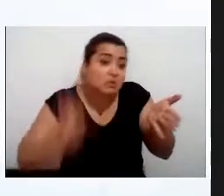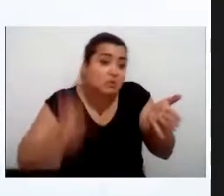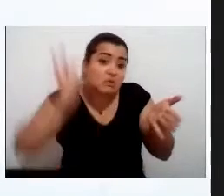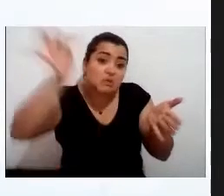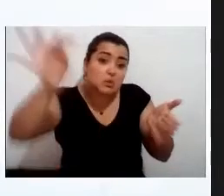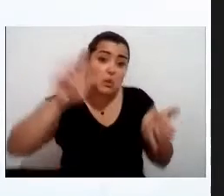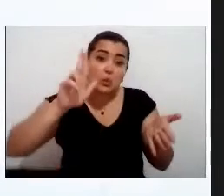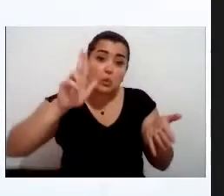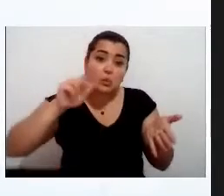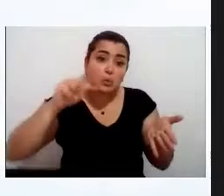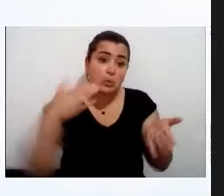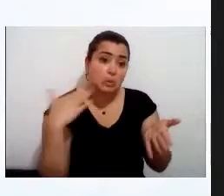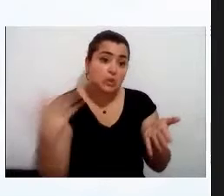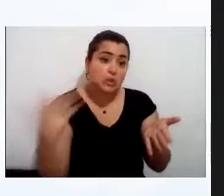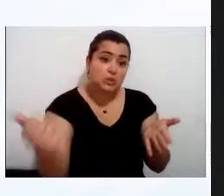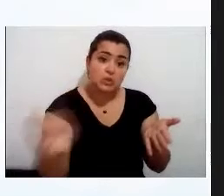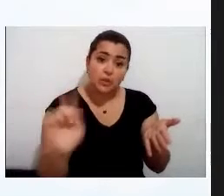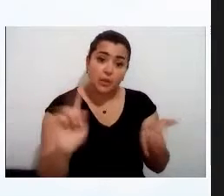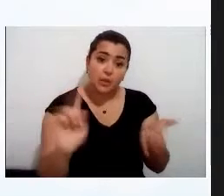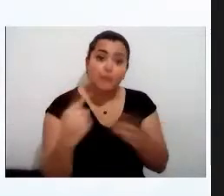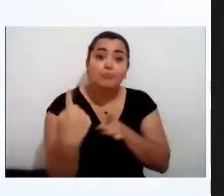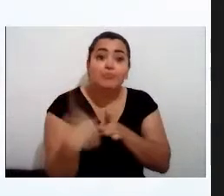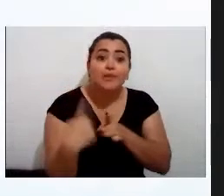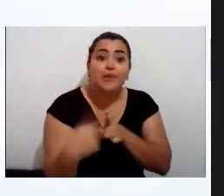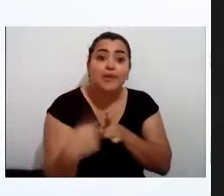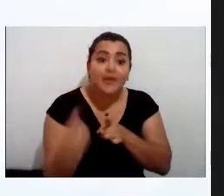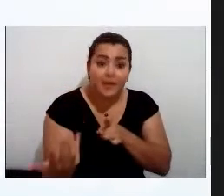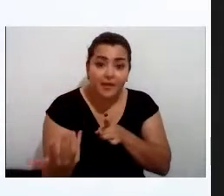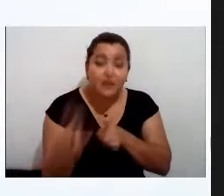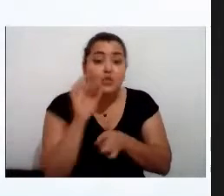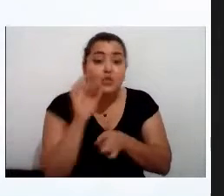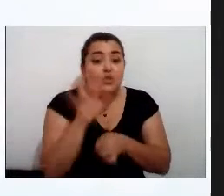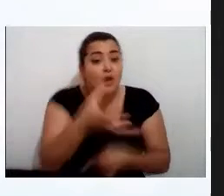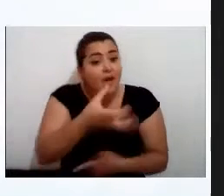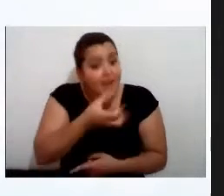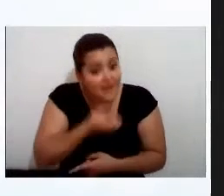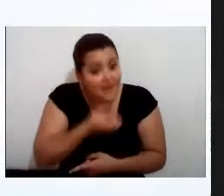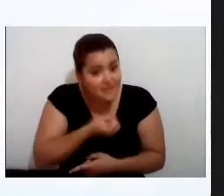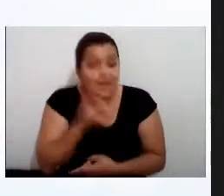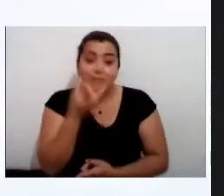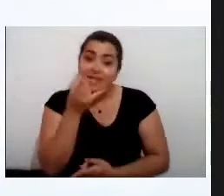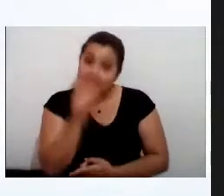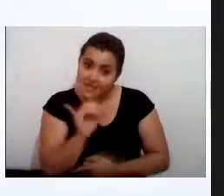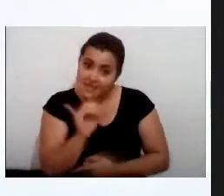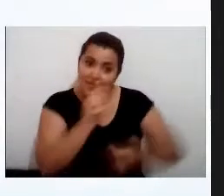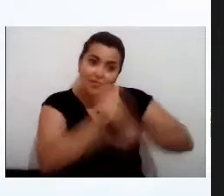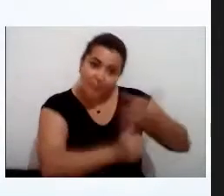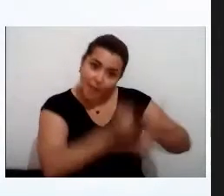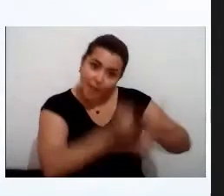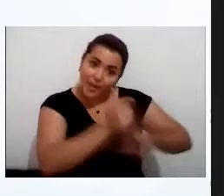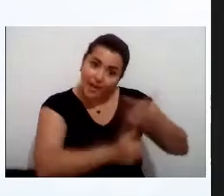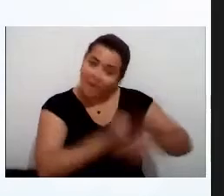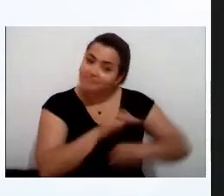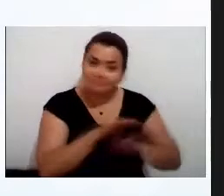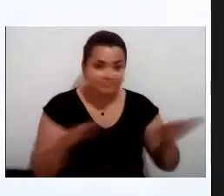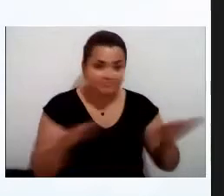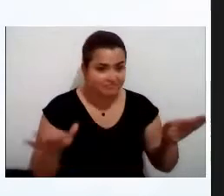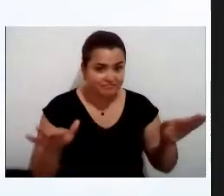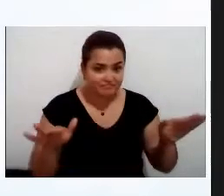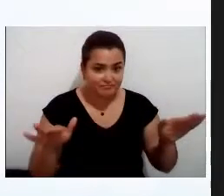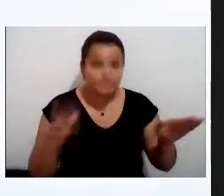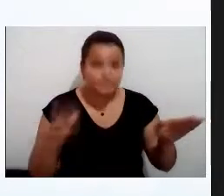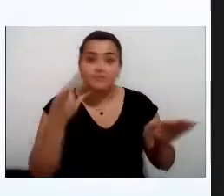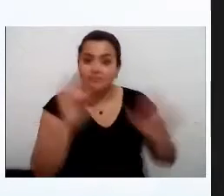Daí ele nunca será pago, porque ele só receberá algum pagamento se ele prestar